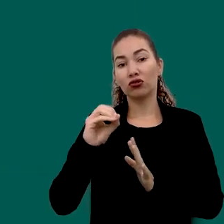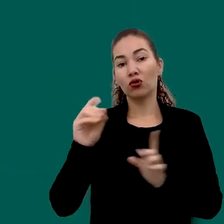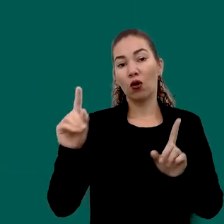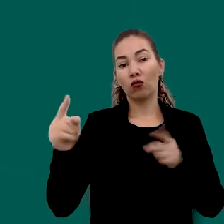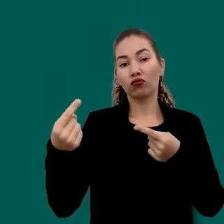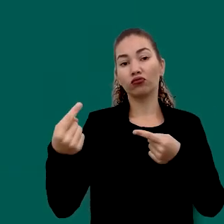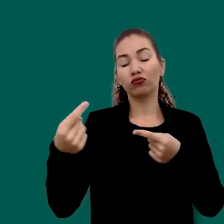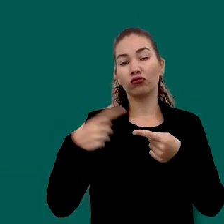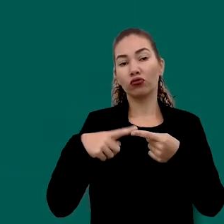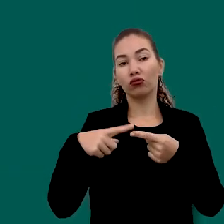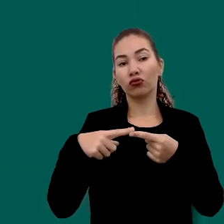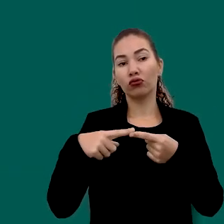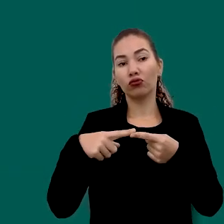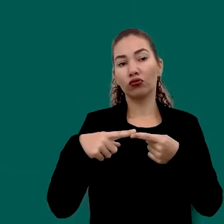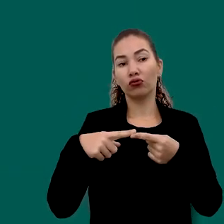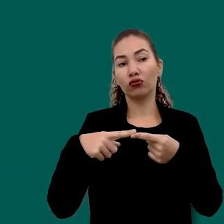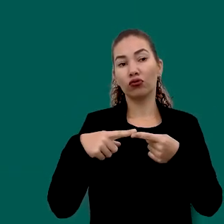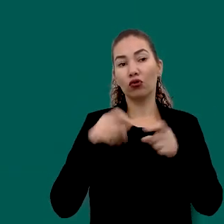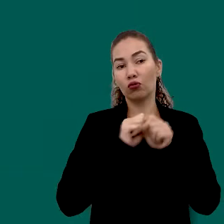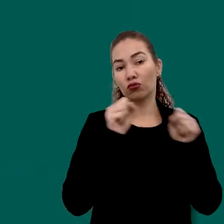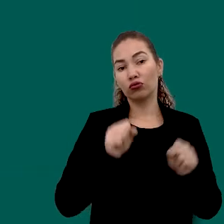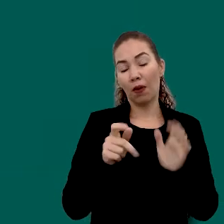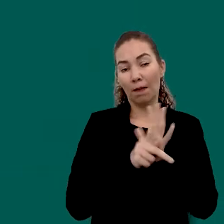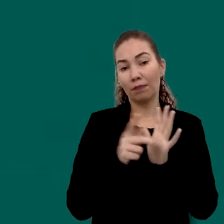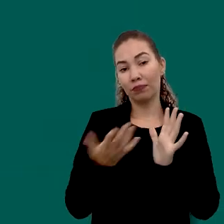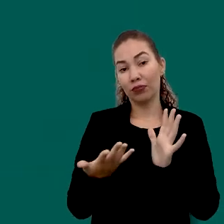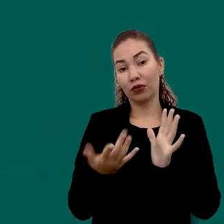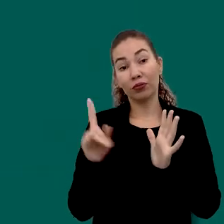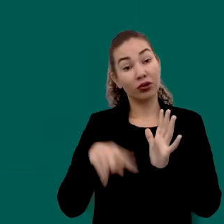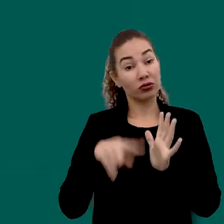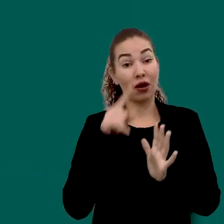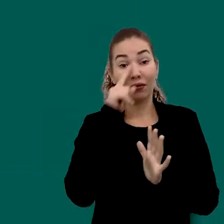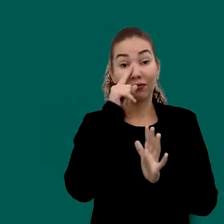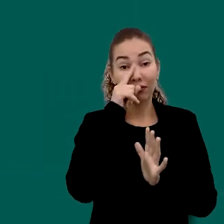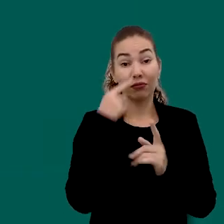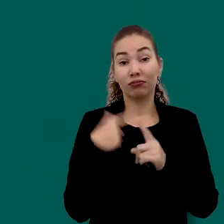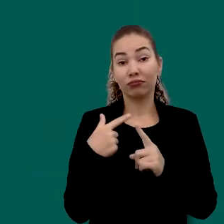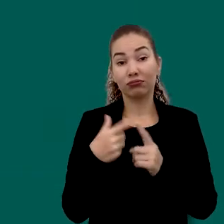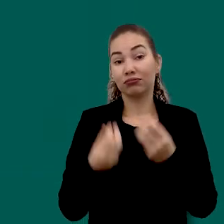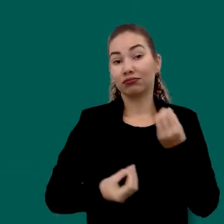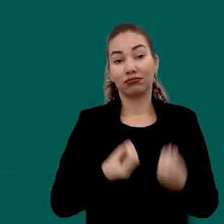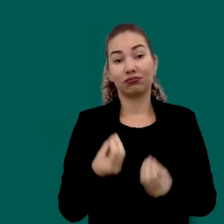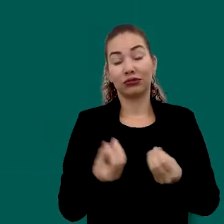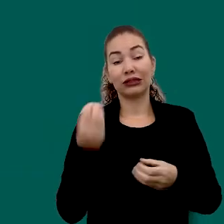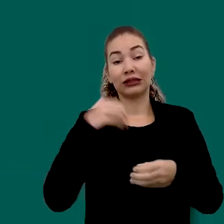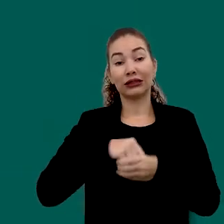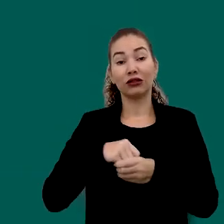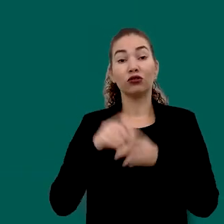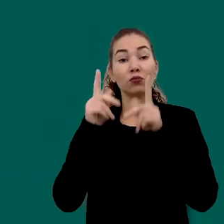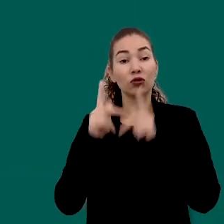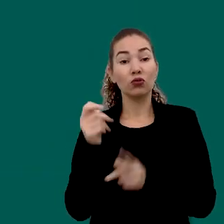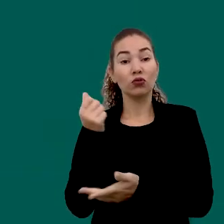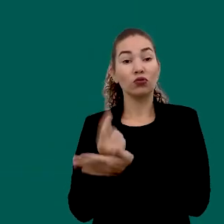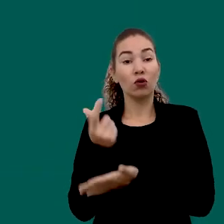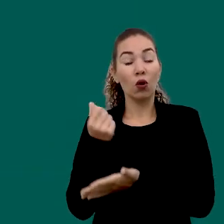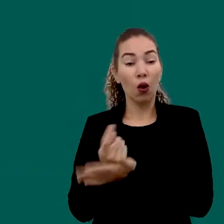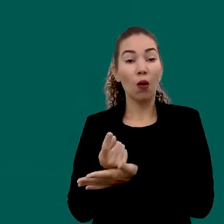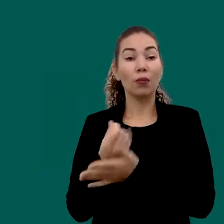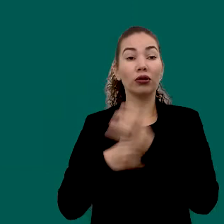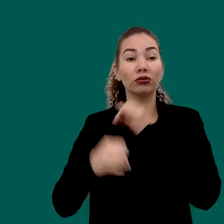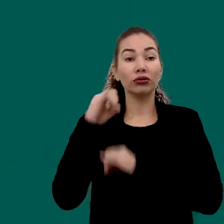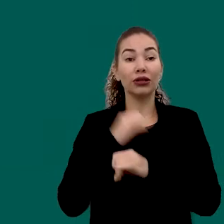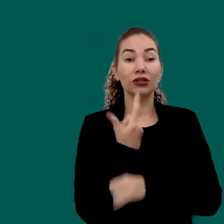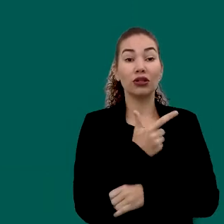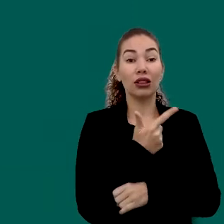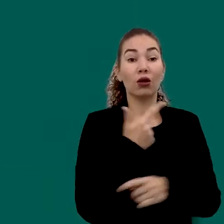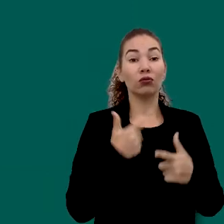o sistema dele. Isso é muito grave. Então, imagina levando isso para dentro do e-commerce, o cliente comprando e não tendo o produto ali para entregar. Então, esse foi um dos principais